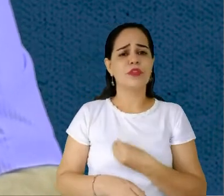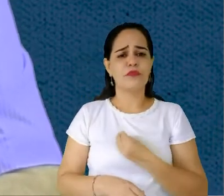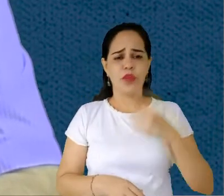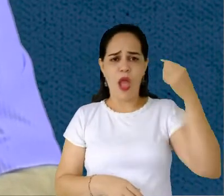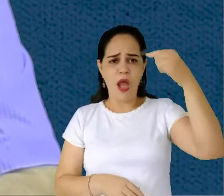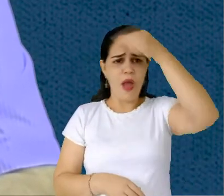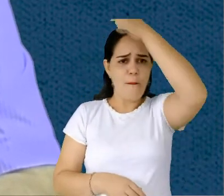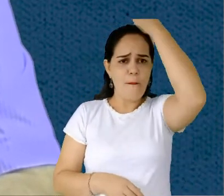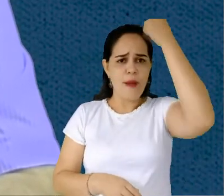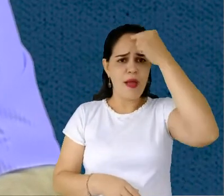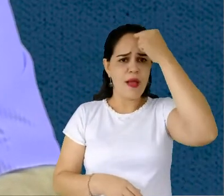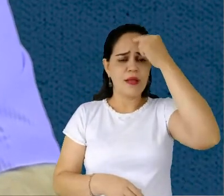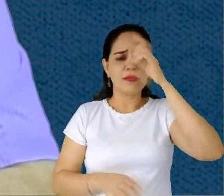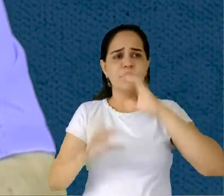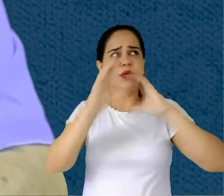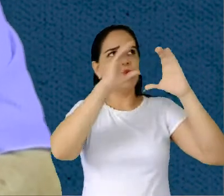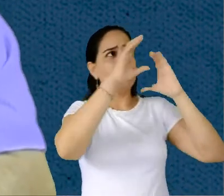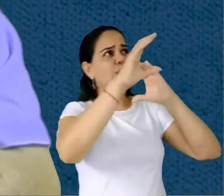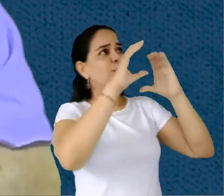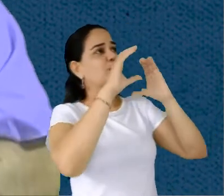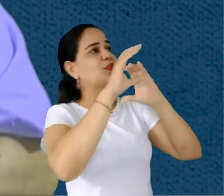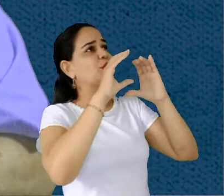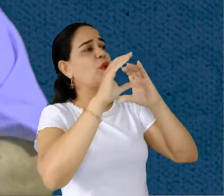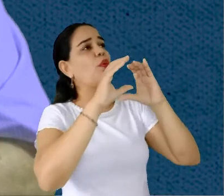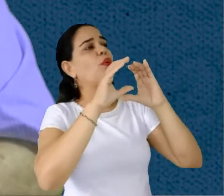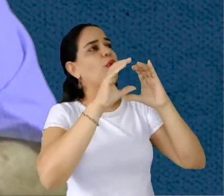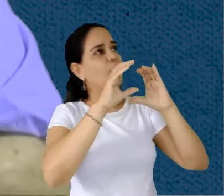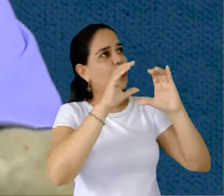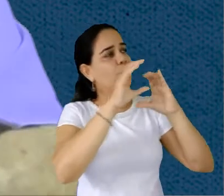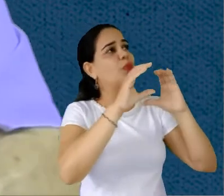santos e se comunicam